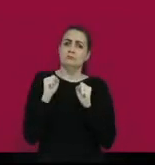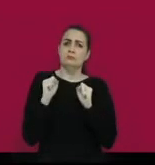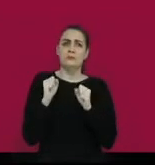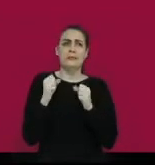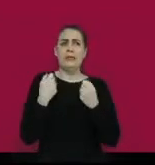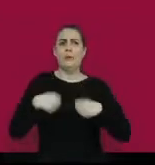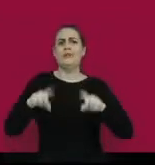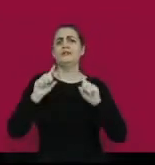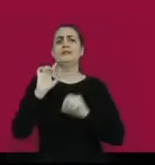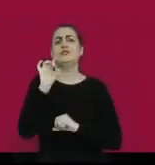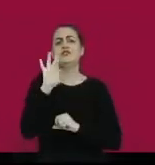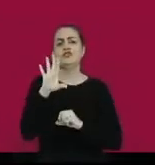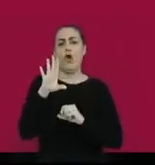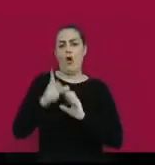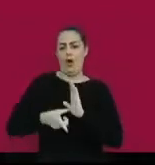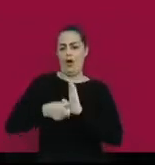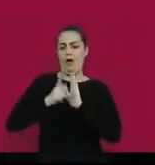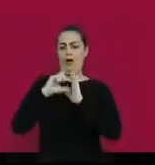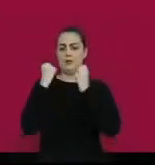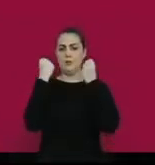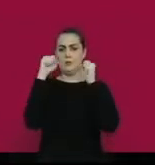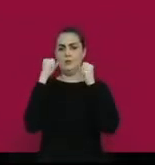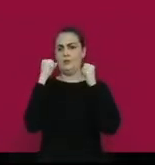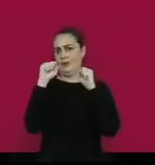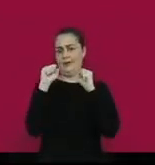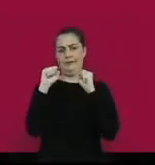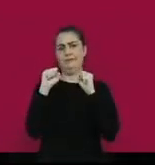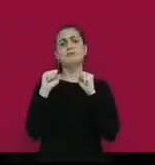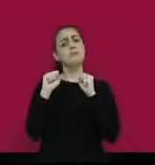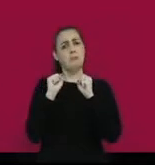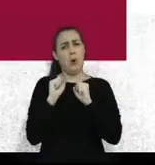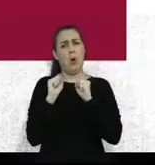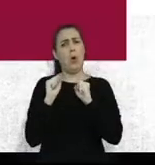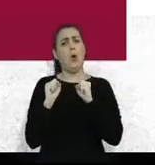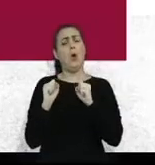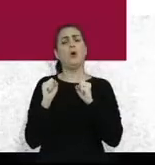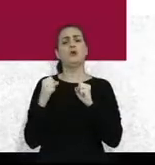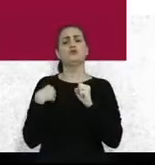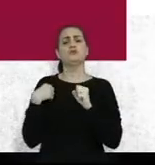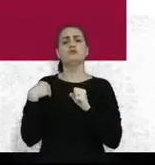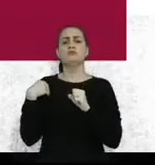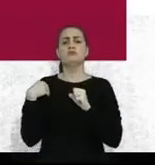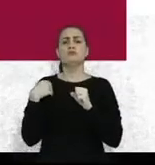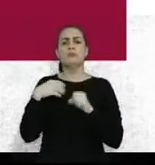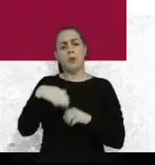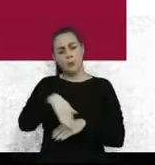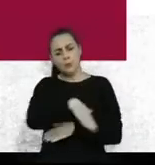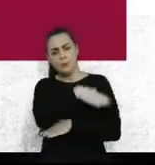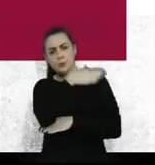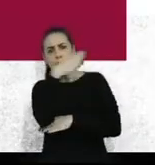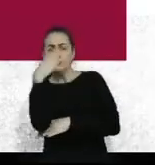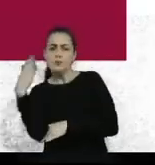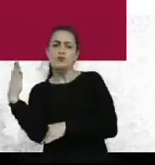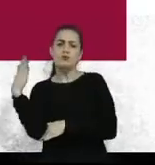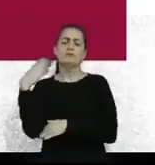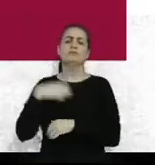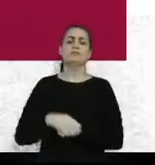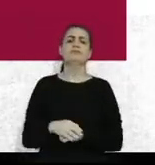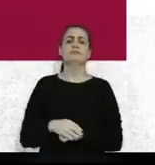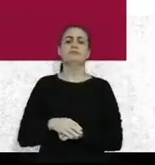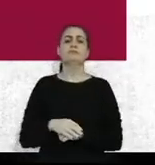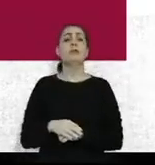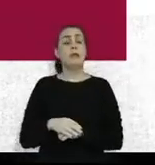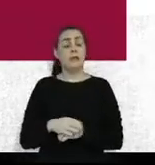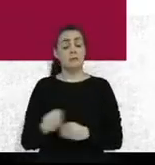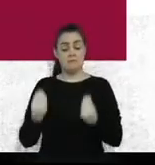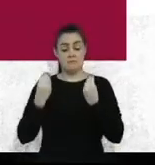nitrato ao longo do seu dia e trazendo benefícios para a saúde e para a performance. E aí, quando a gente fala em performance